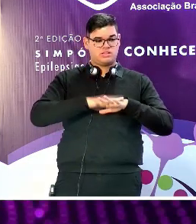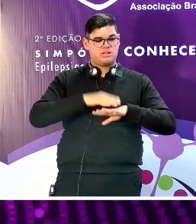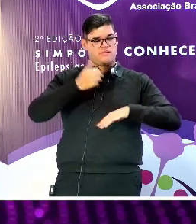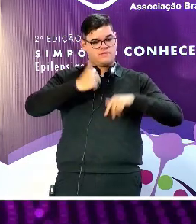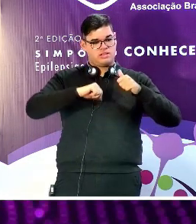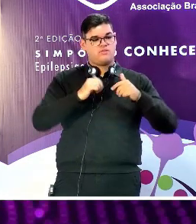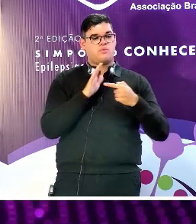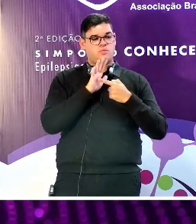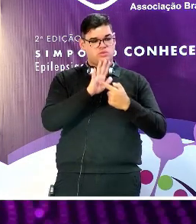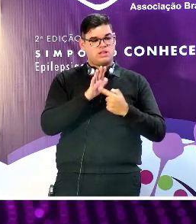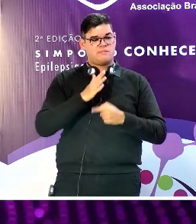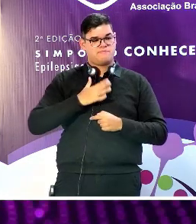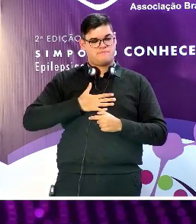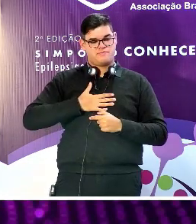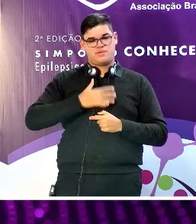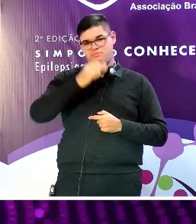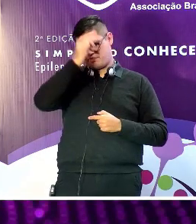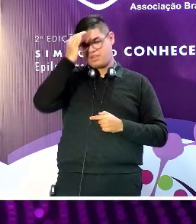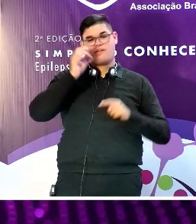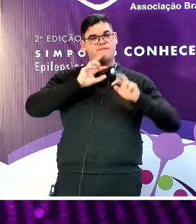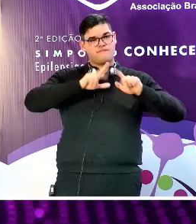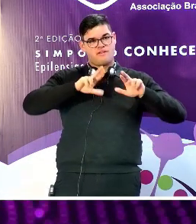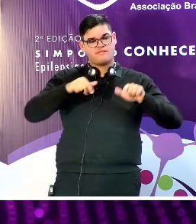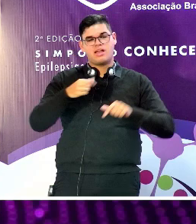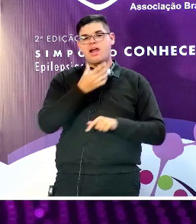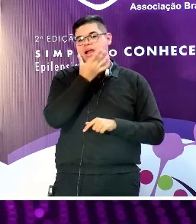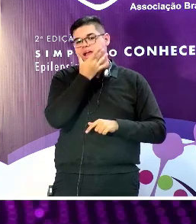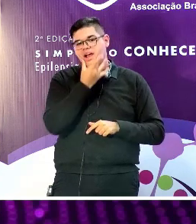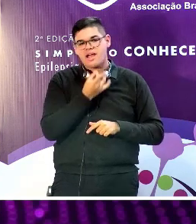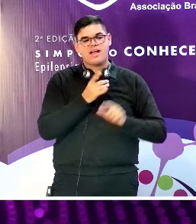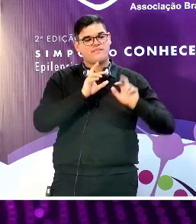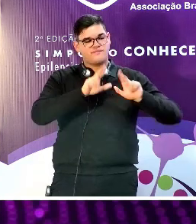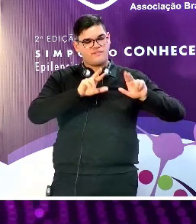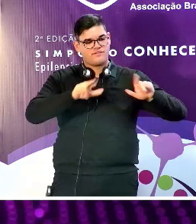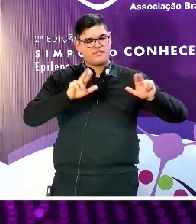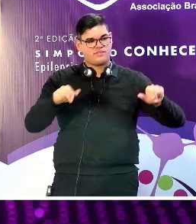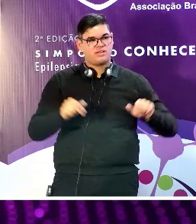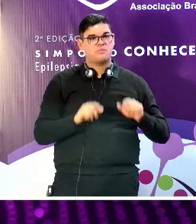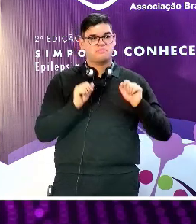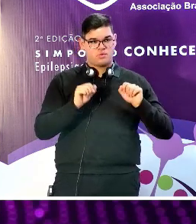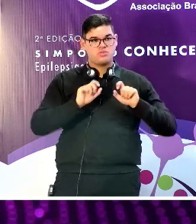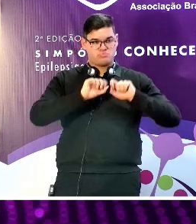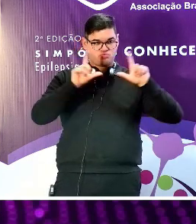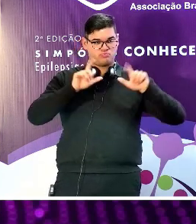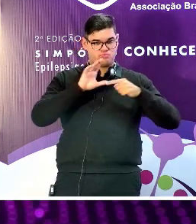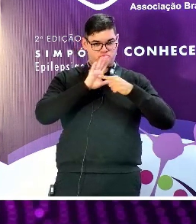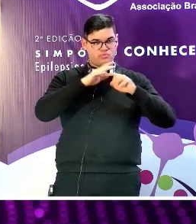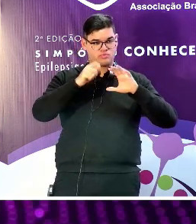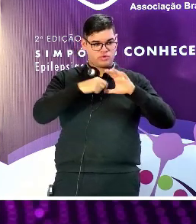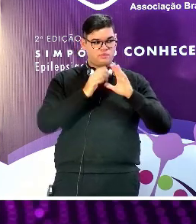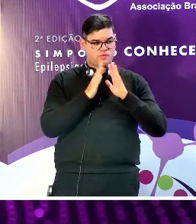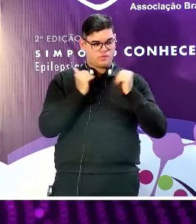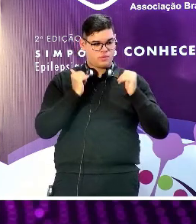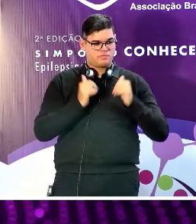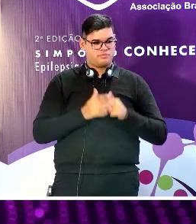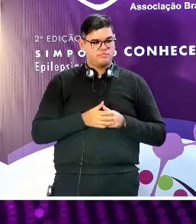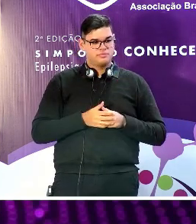Então, vou mostrar, os meus pacientes são um pouquinho diferentes. Você pode ligar o vídeo para mim?